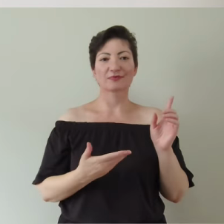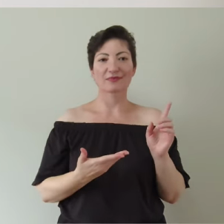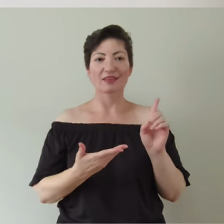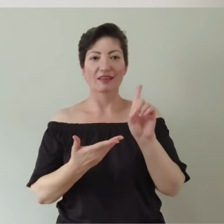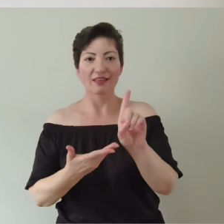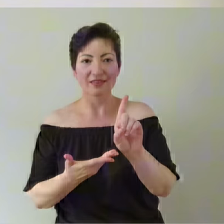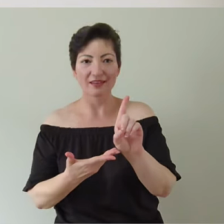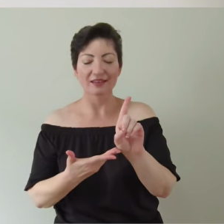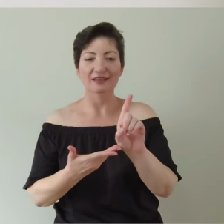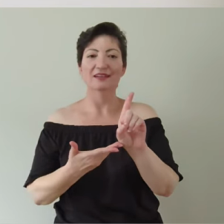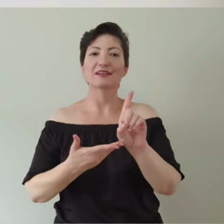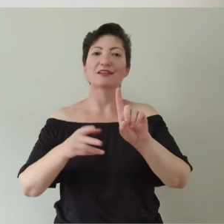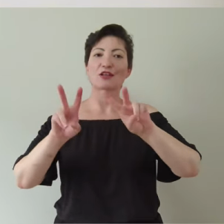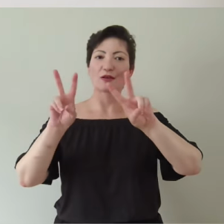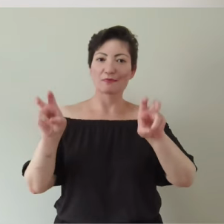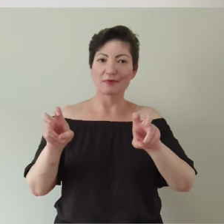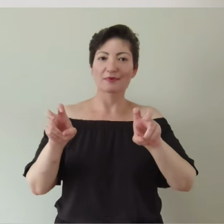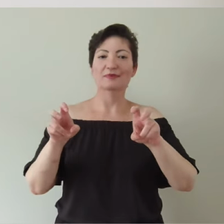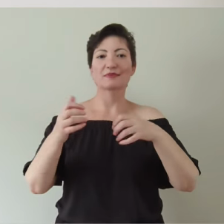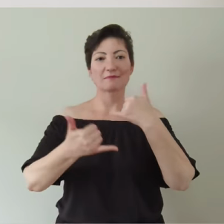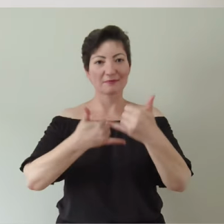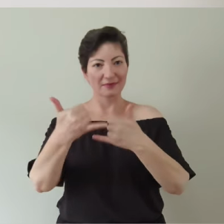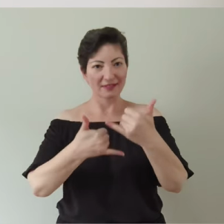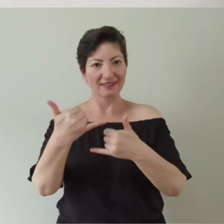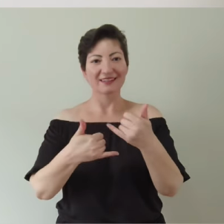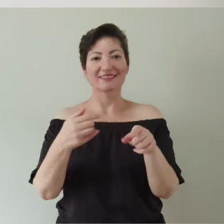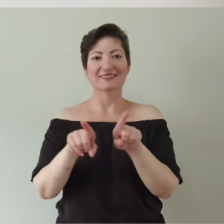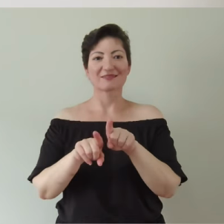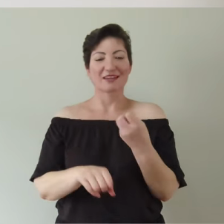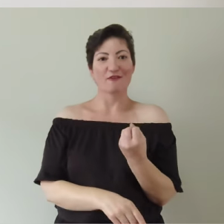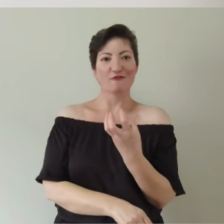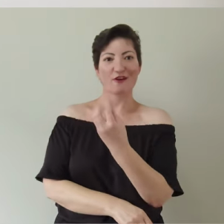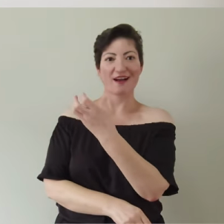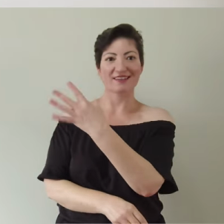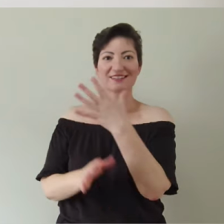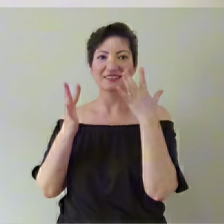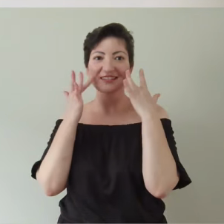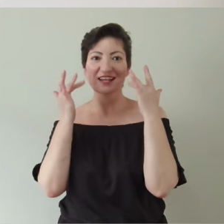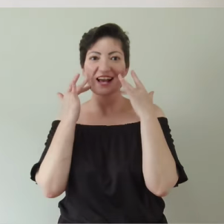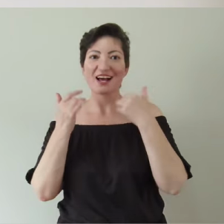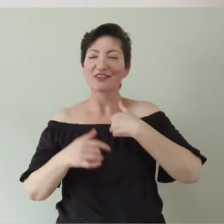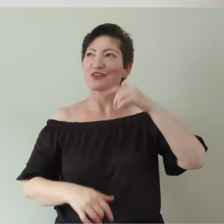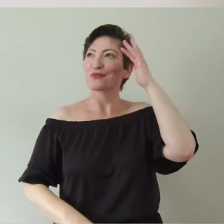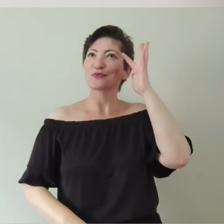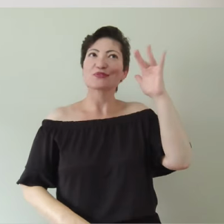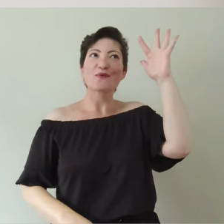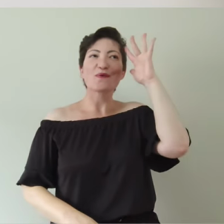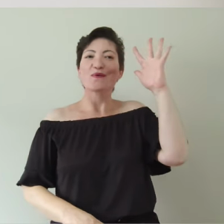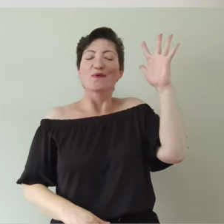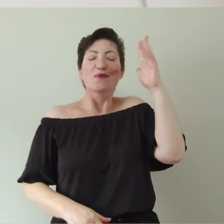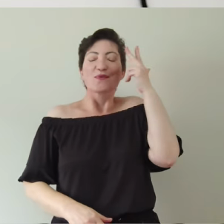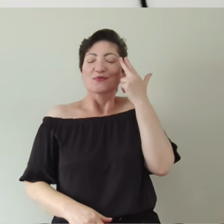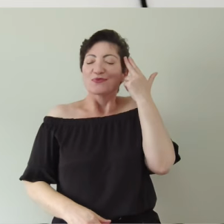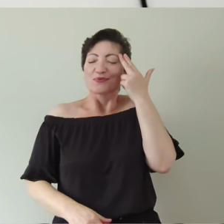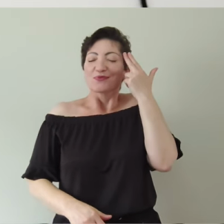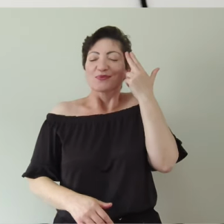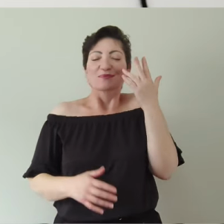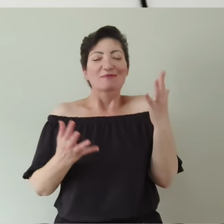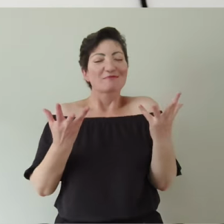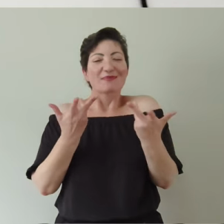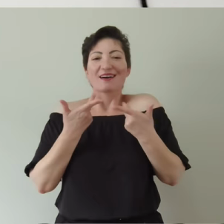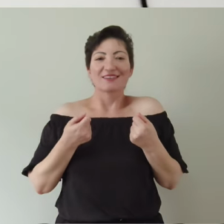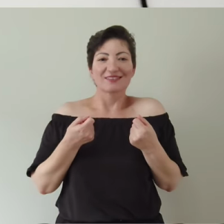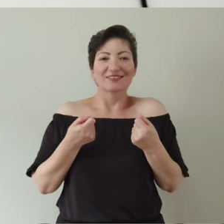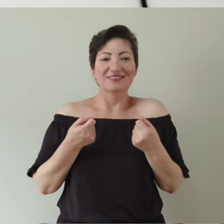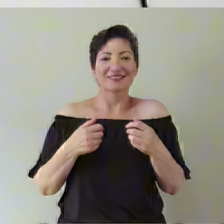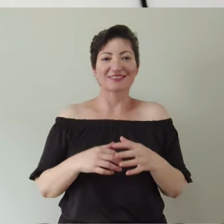Brinquedos também, foi a primeira vez que eu tive a oportunidade de viajar com teatro, né? E era o meu sonho, foi assim, uma viagem incrível. O